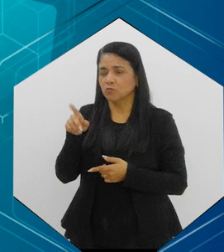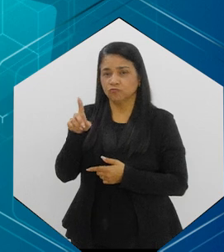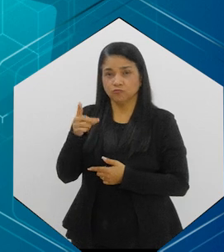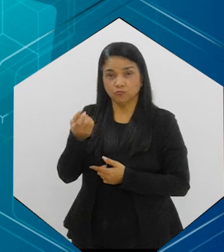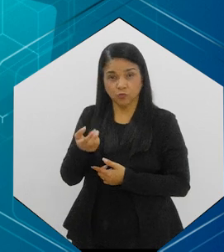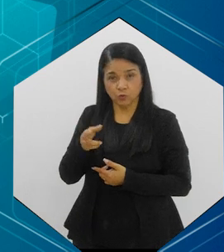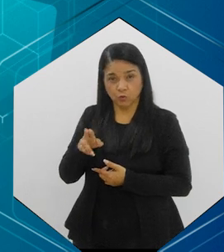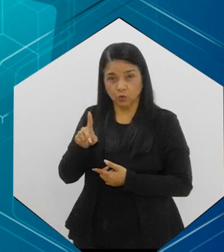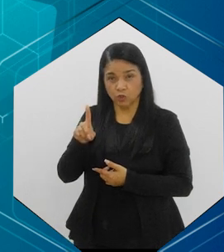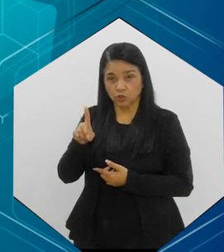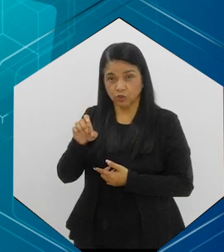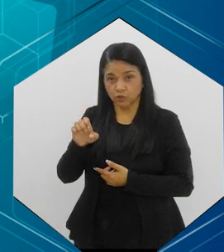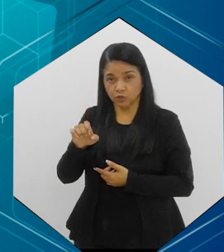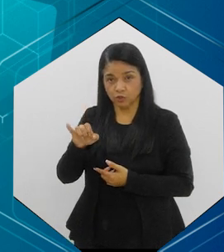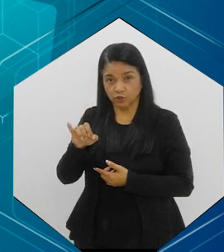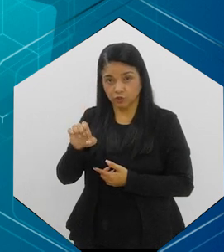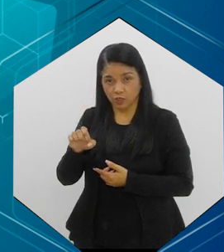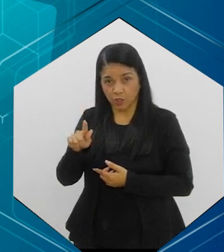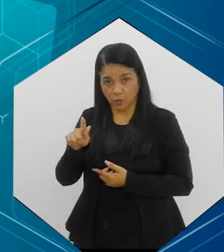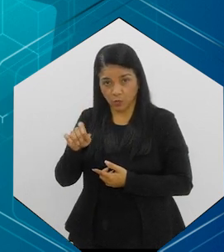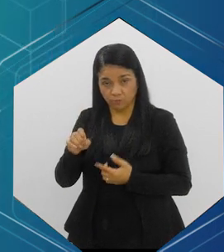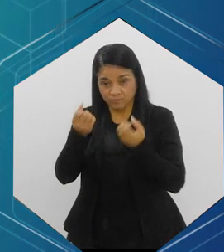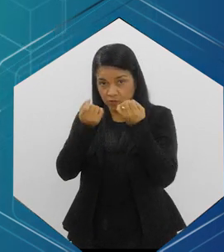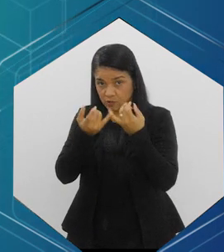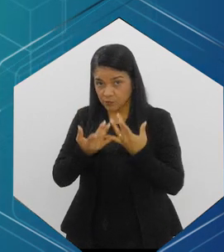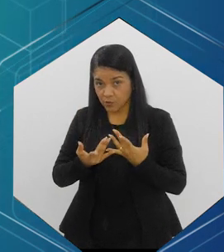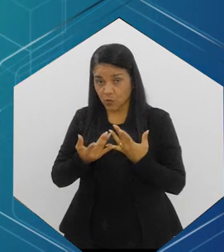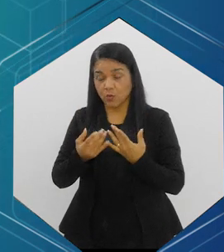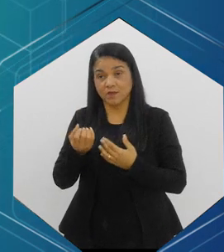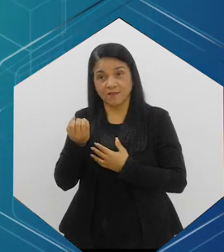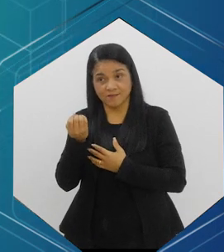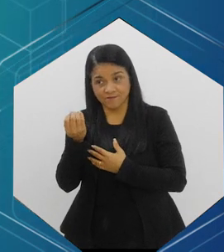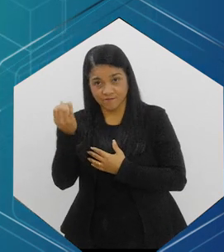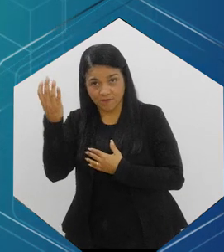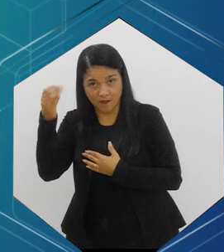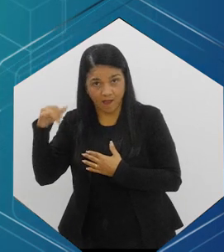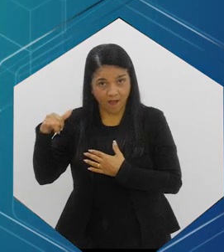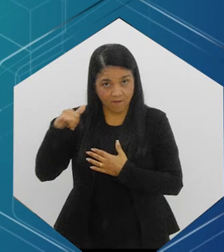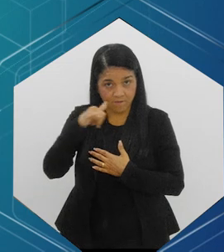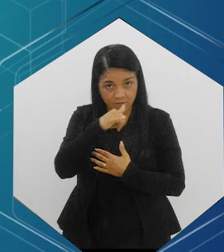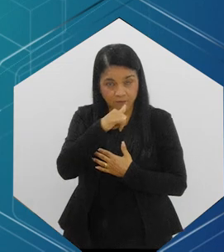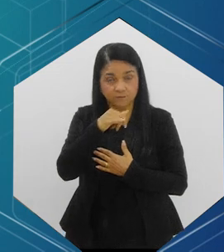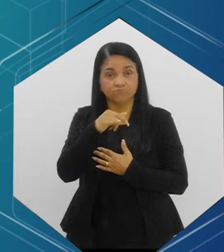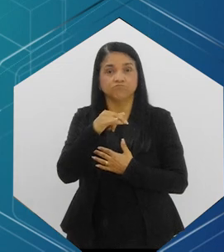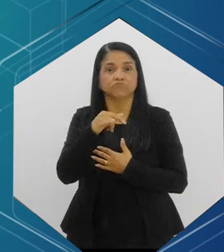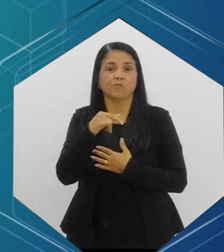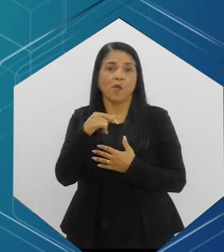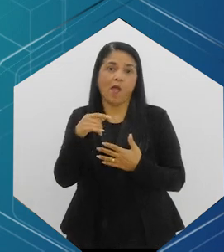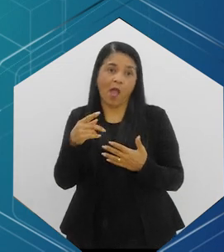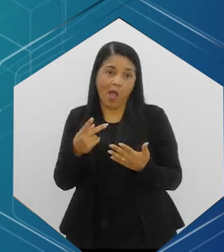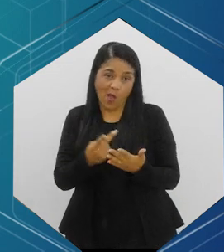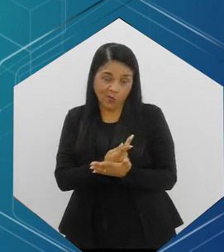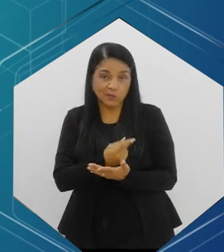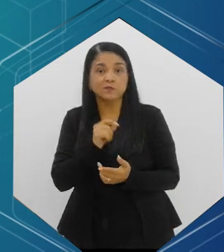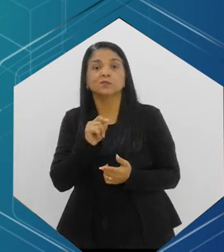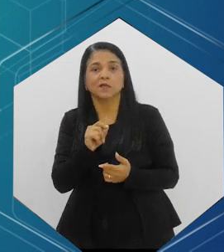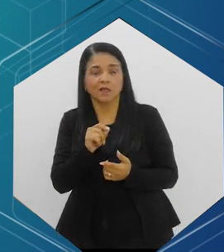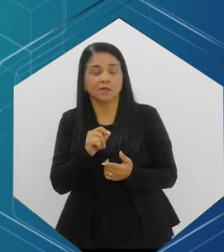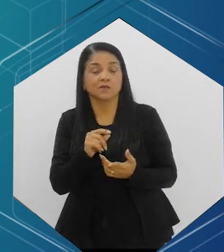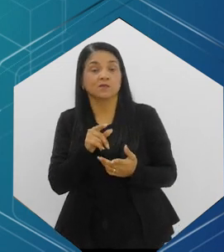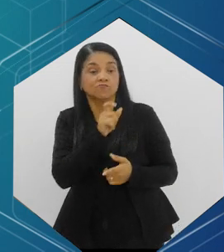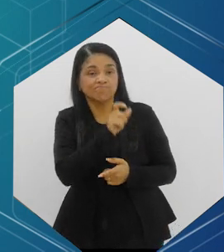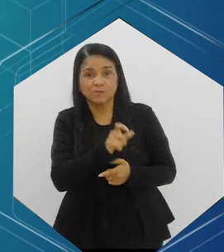ao que o Dr. Diego falou a respeito das viagens, ocorrem mais entre os jovens